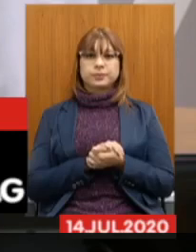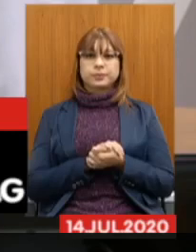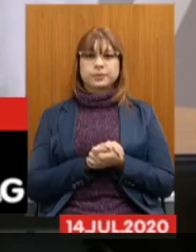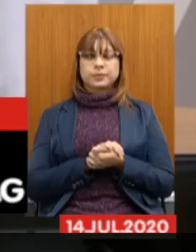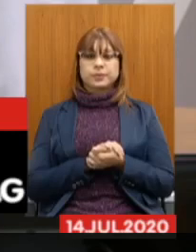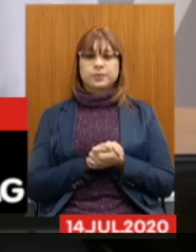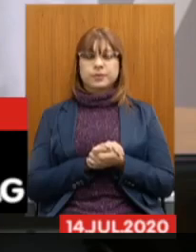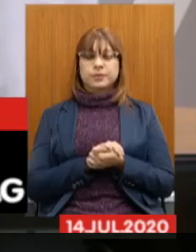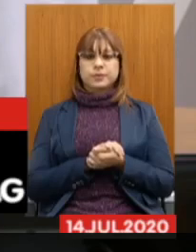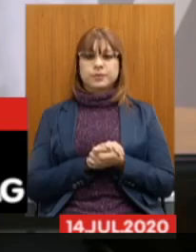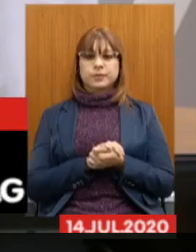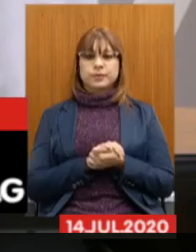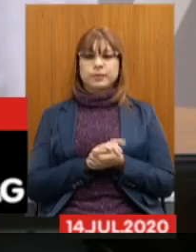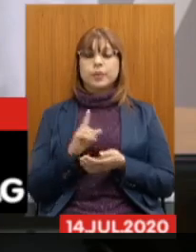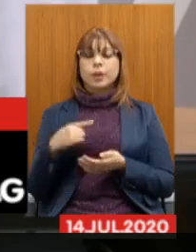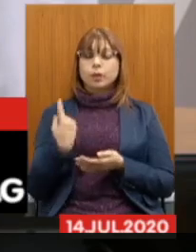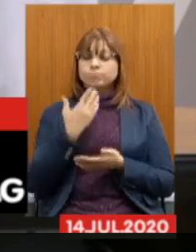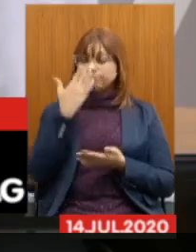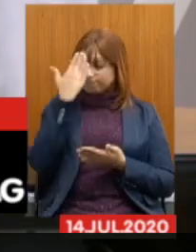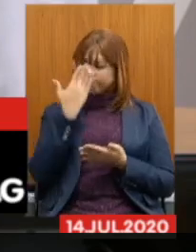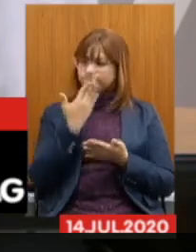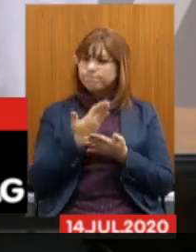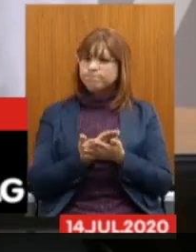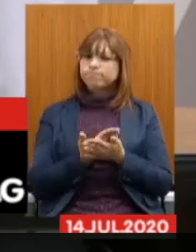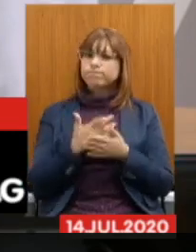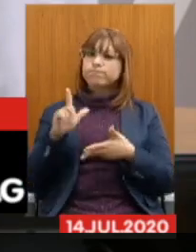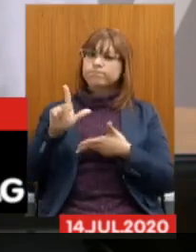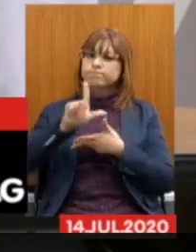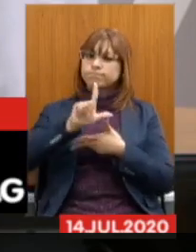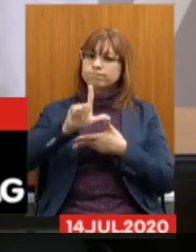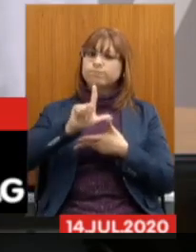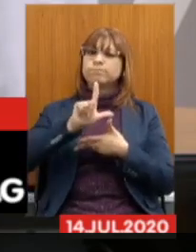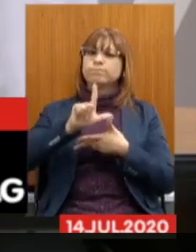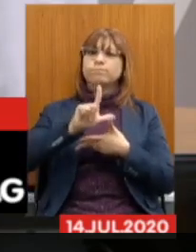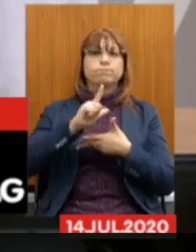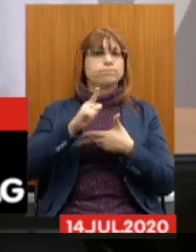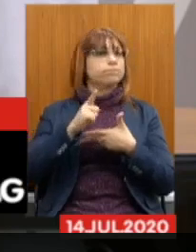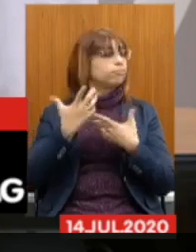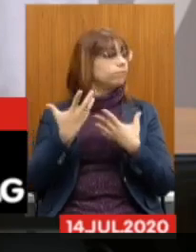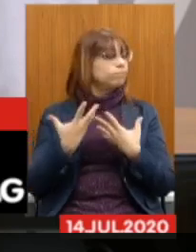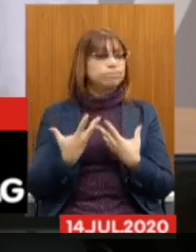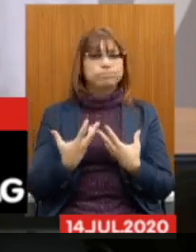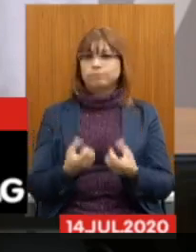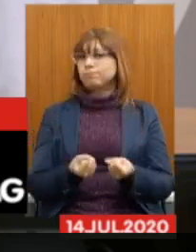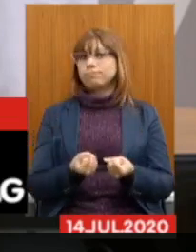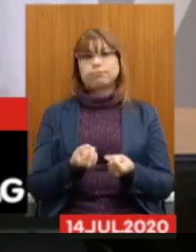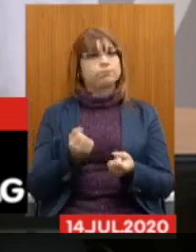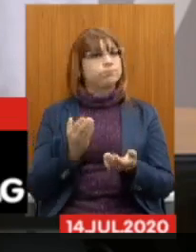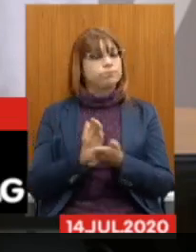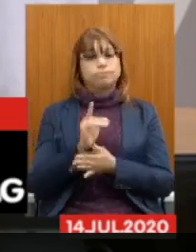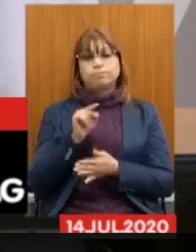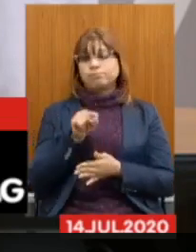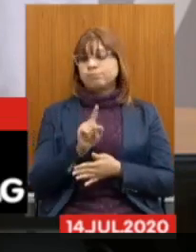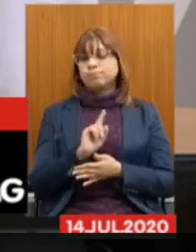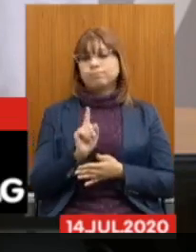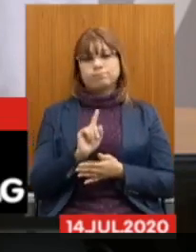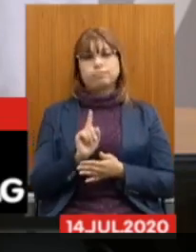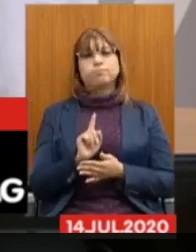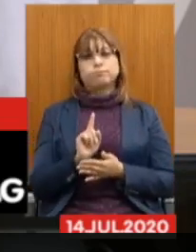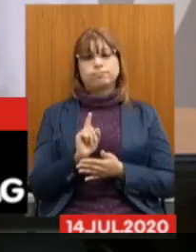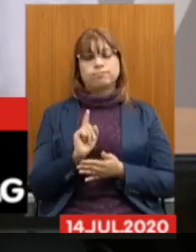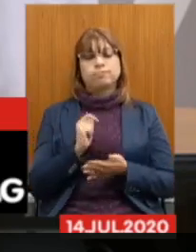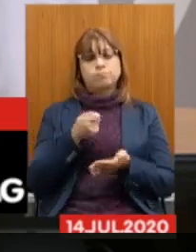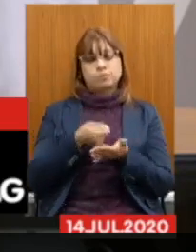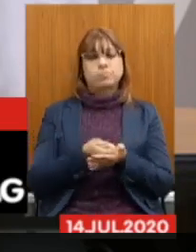Estamos, portanto, confiantes que o Legislativo não permitirá a aprovação dessa contribuição extraordinária, por